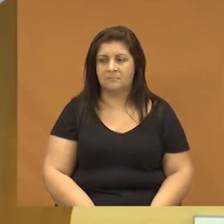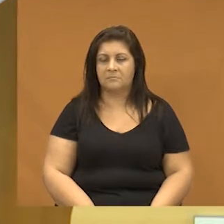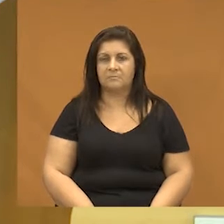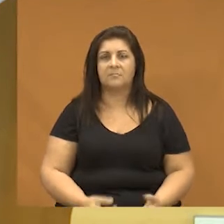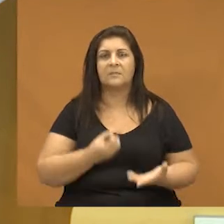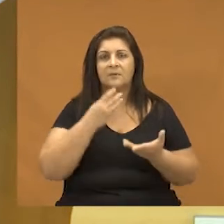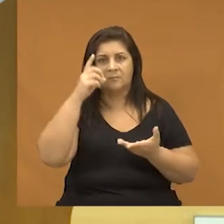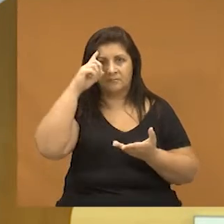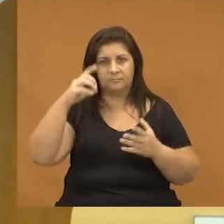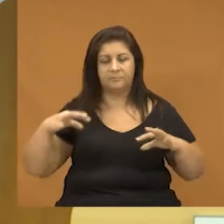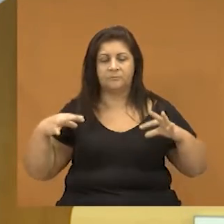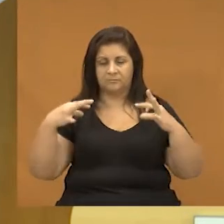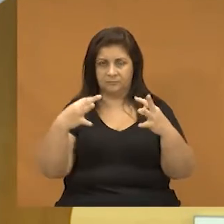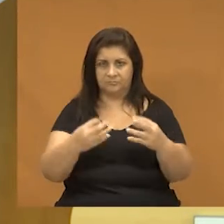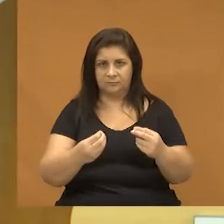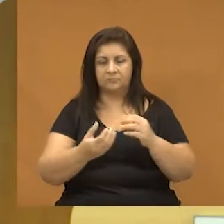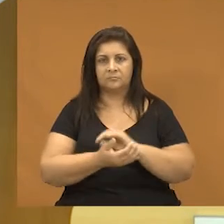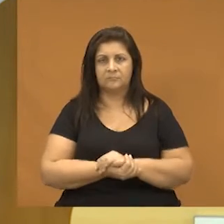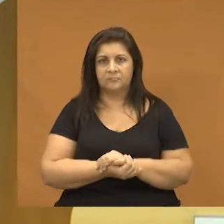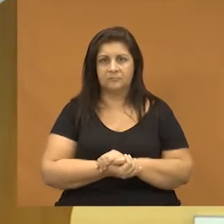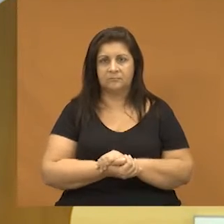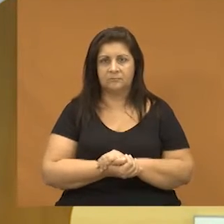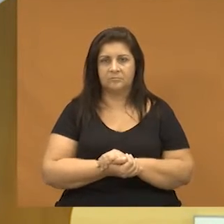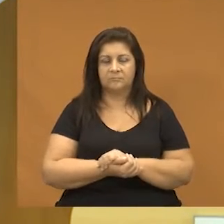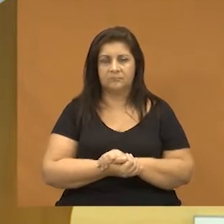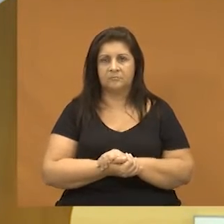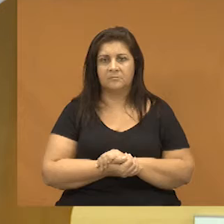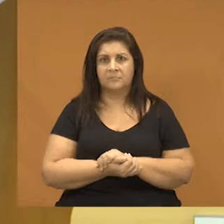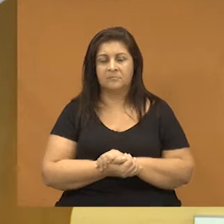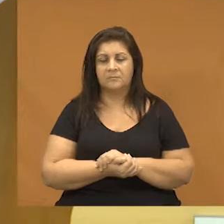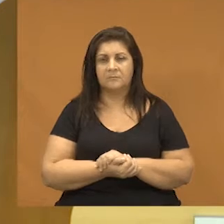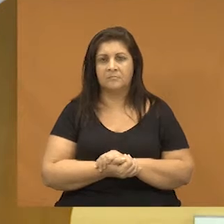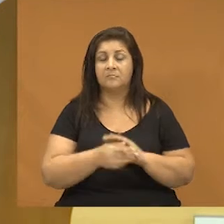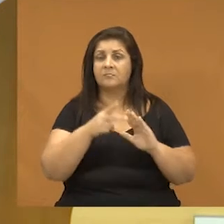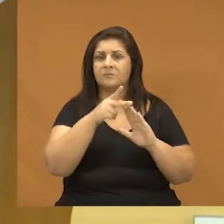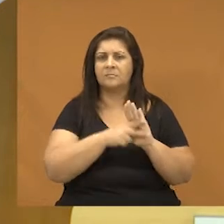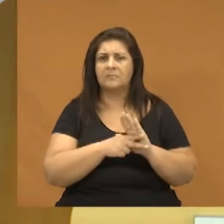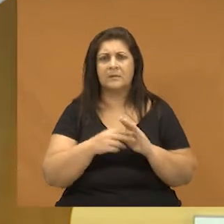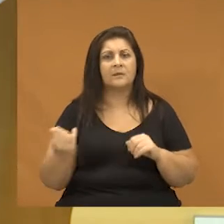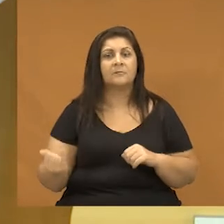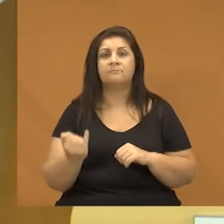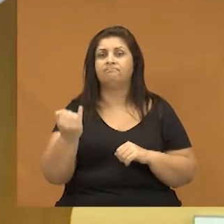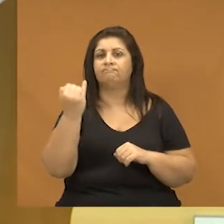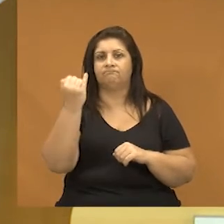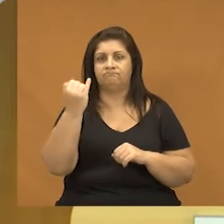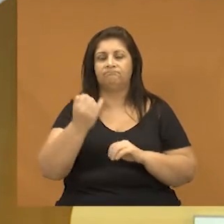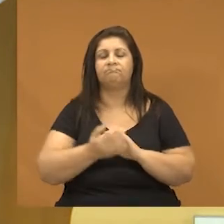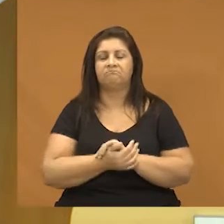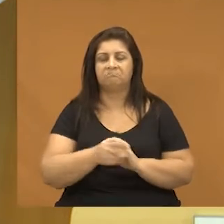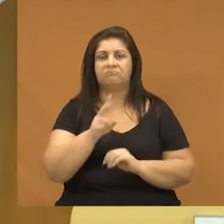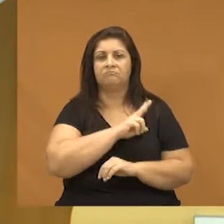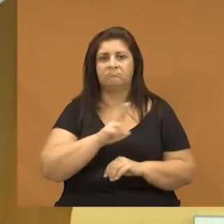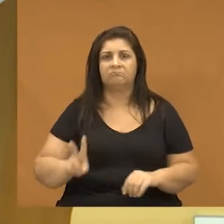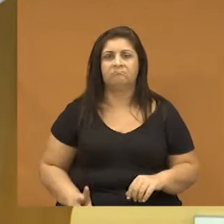Bom dia a todos que estão aqui presentes, pessoal que está assistindo em casa também. Projeto importantíssimo do